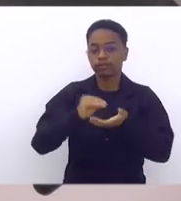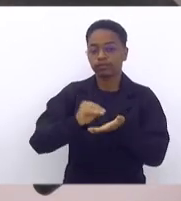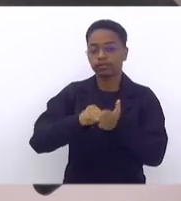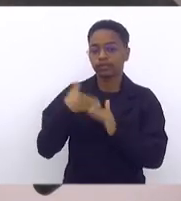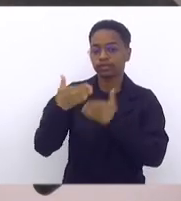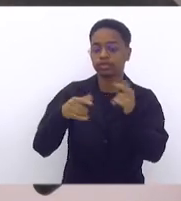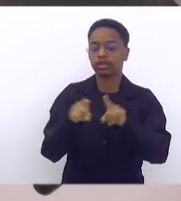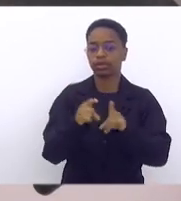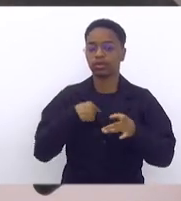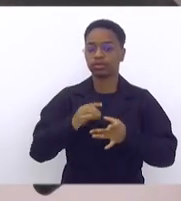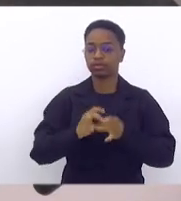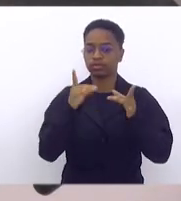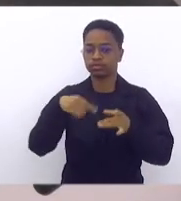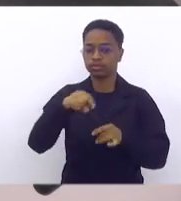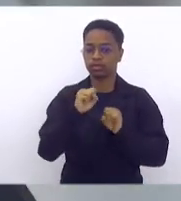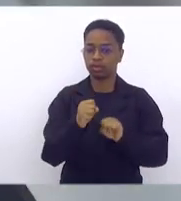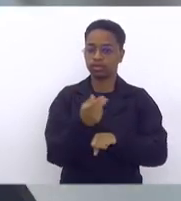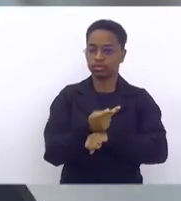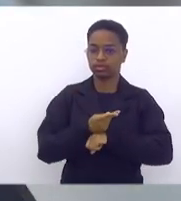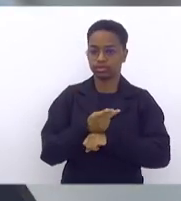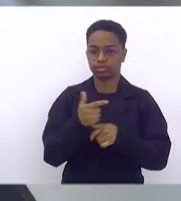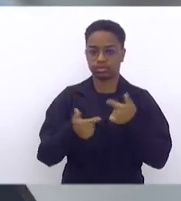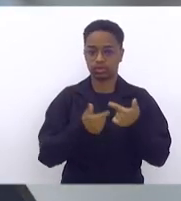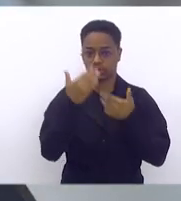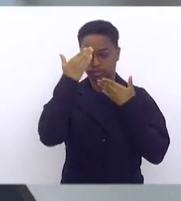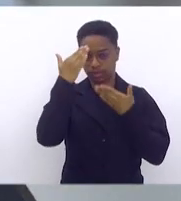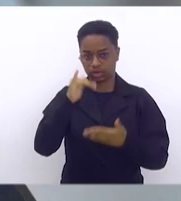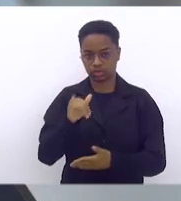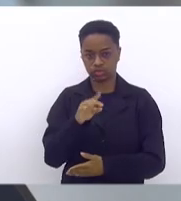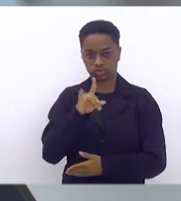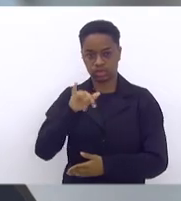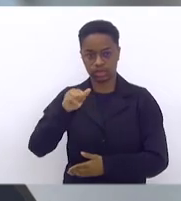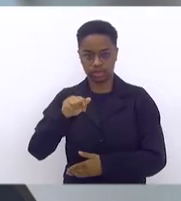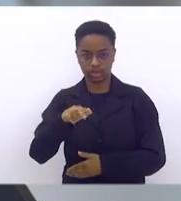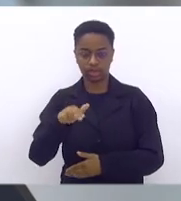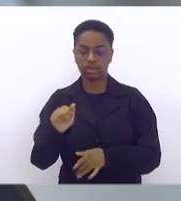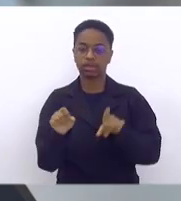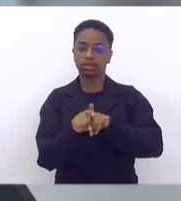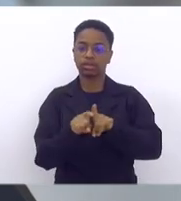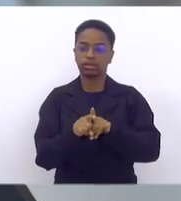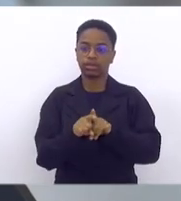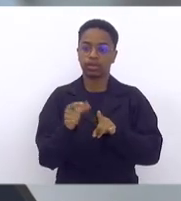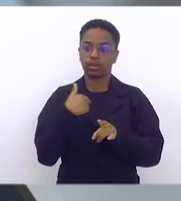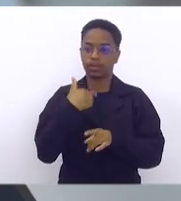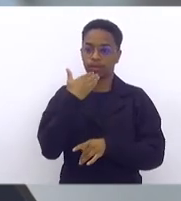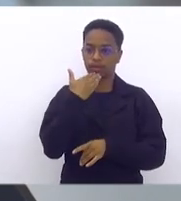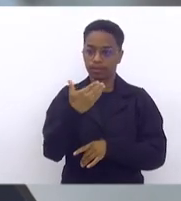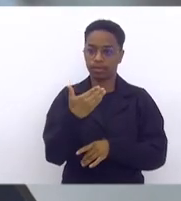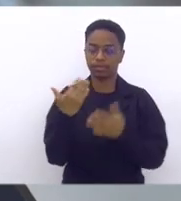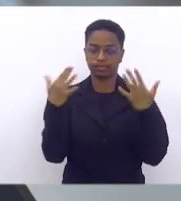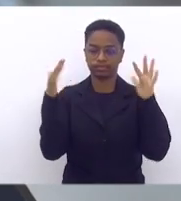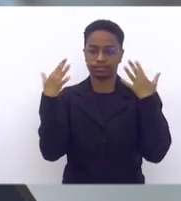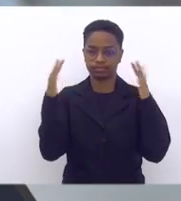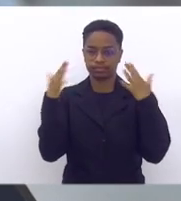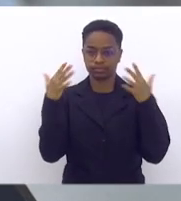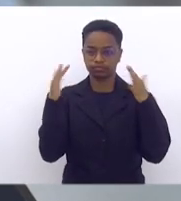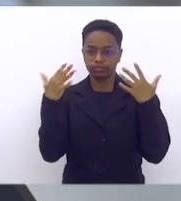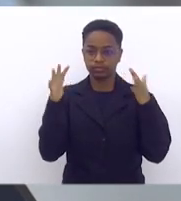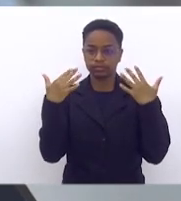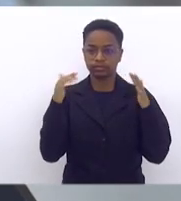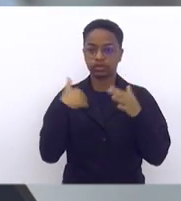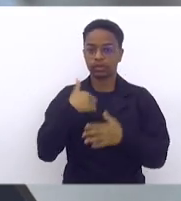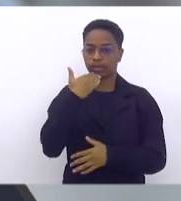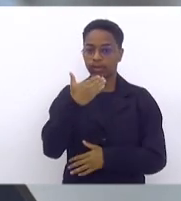coloco à disposição nos trabalhos. Muito obrigada, senhora Juliana, e peço, inclusive, que mande